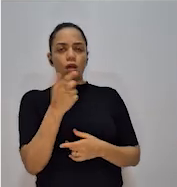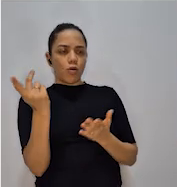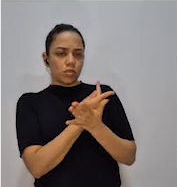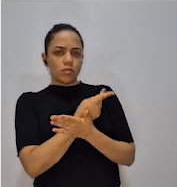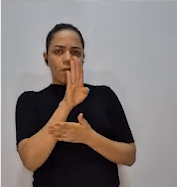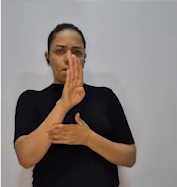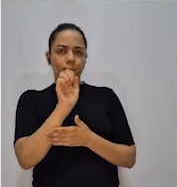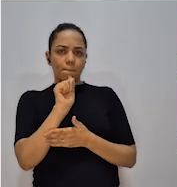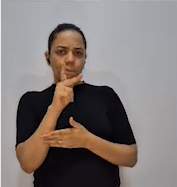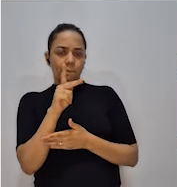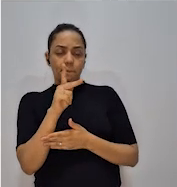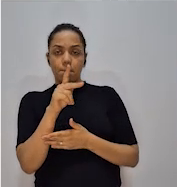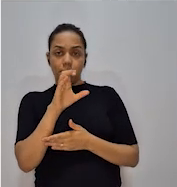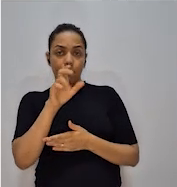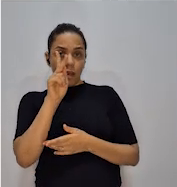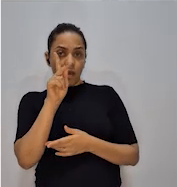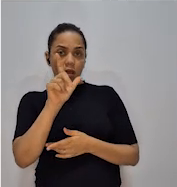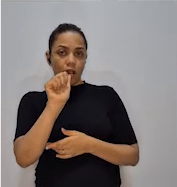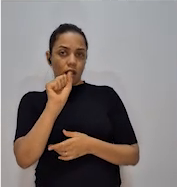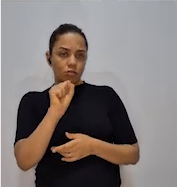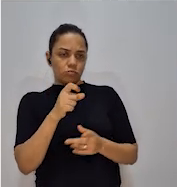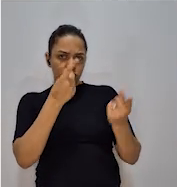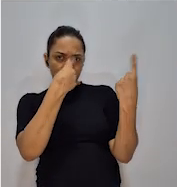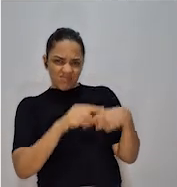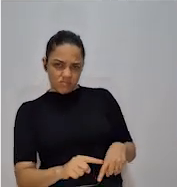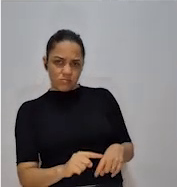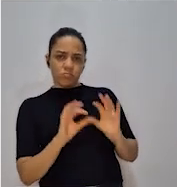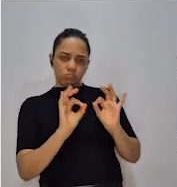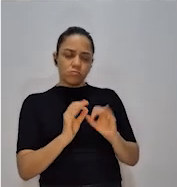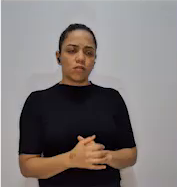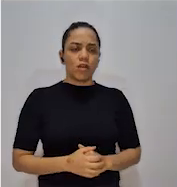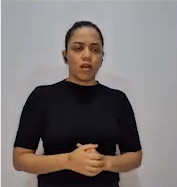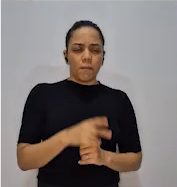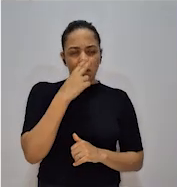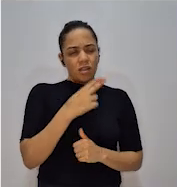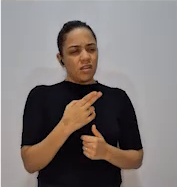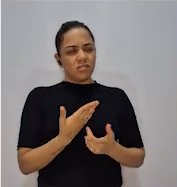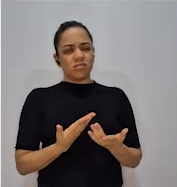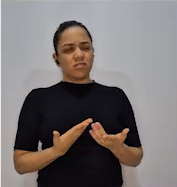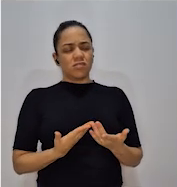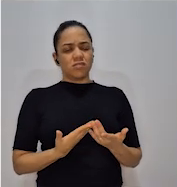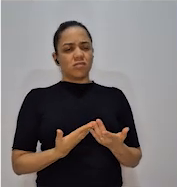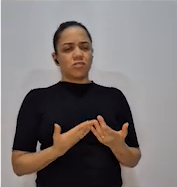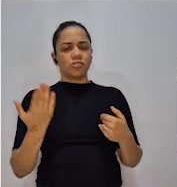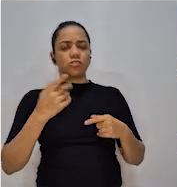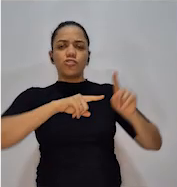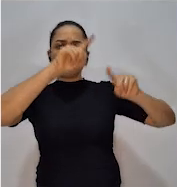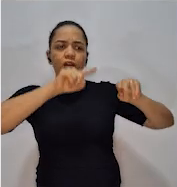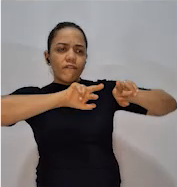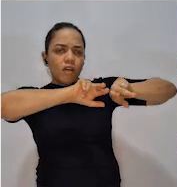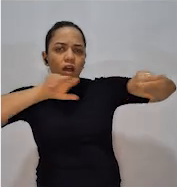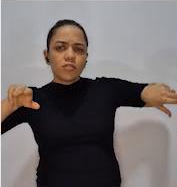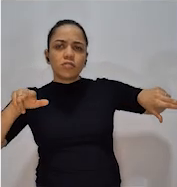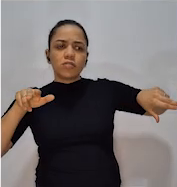ficou muito escancarado uma diferença, né? Que é a diferença de diversidade, equidade e inclusão, da diferença